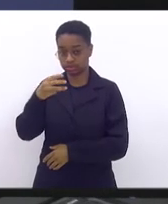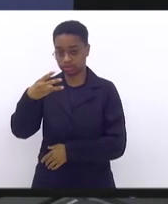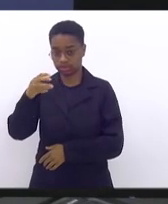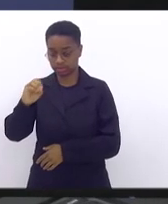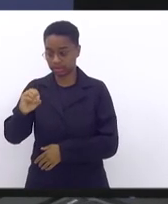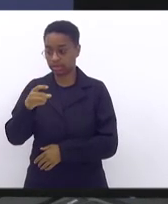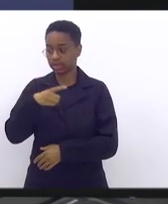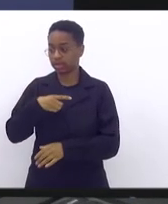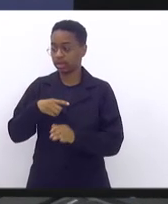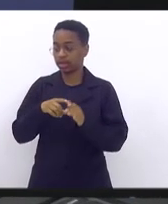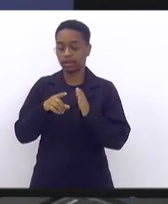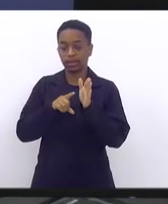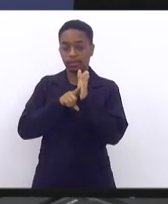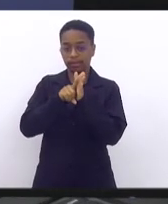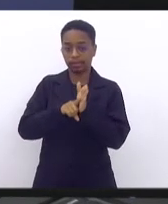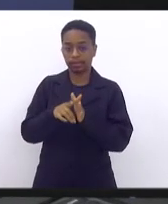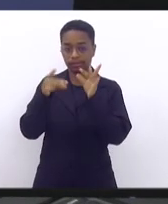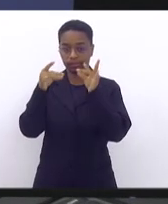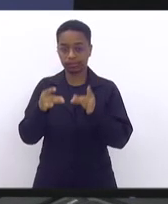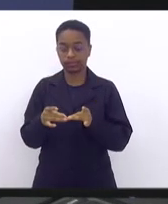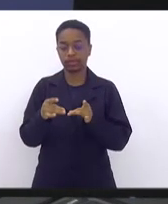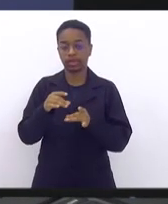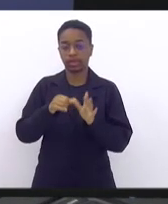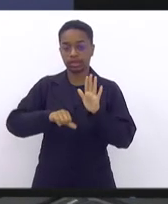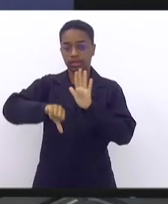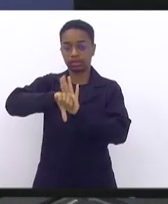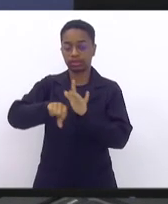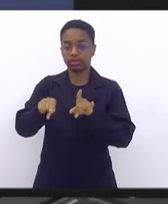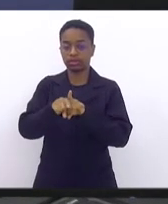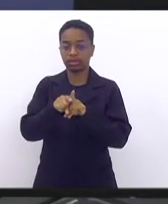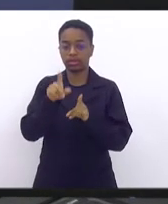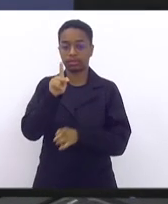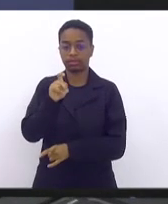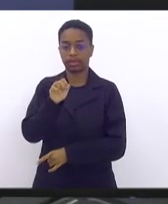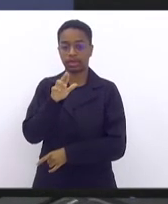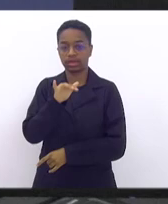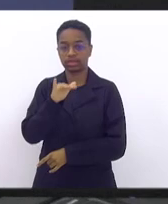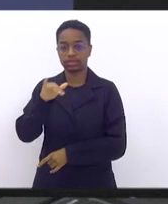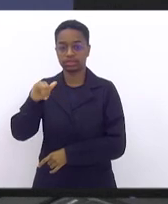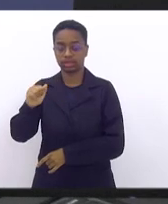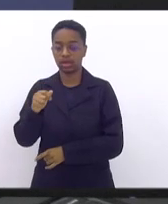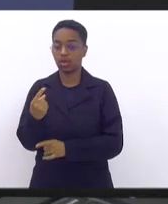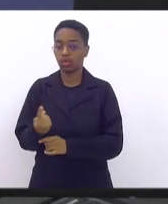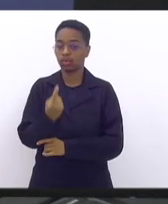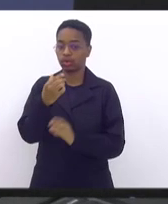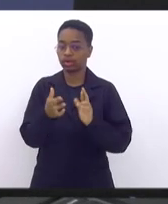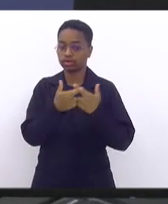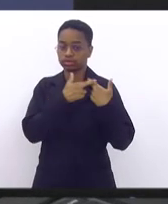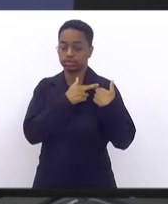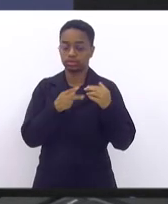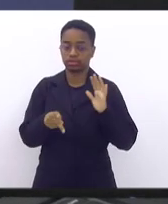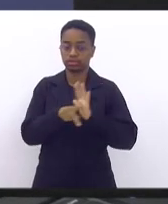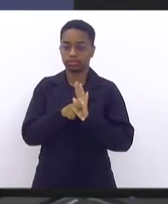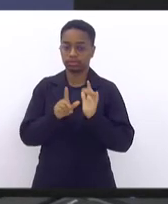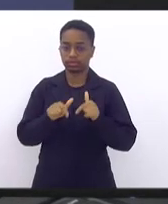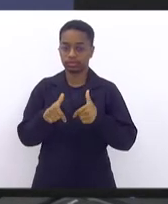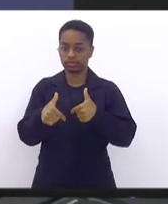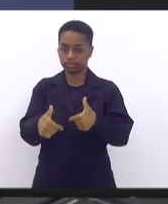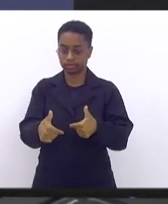os únicos responsáveis pelos laudos provenientes de sua atividade funcional.